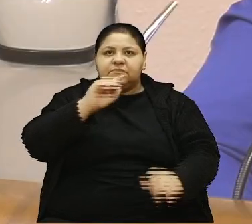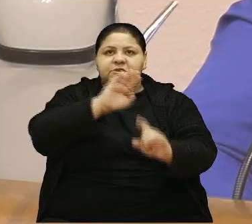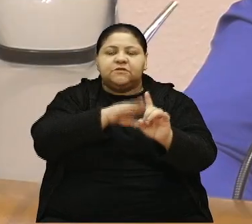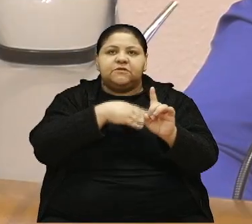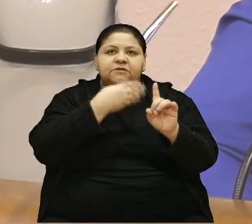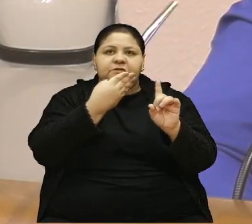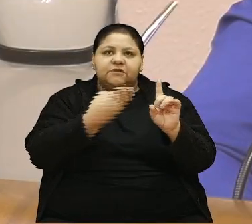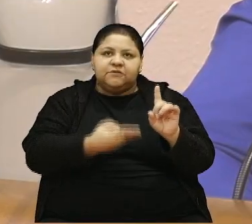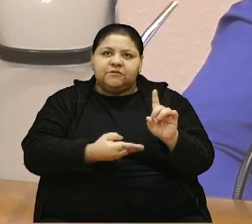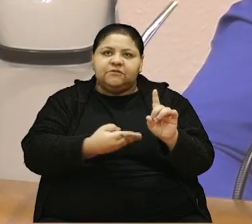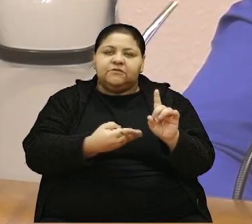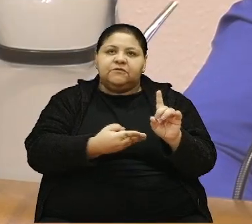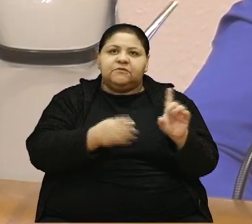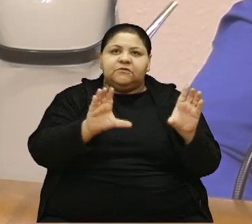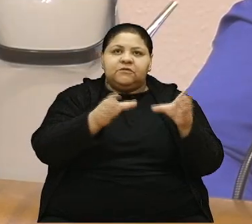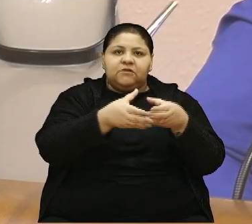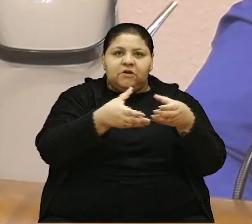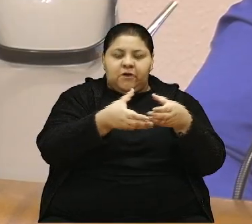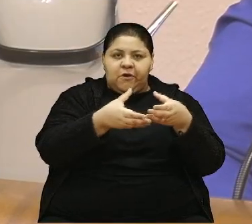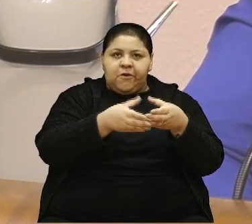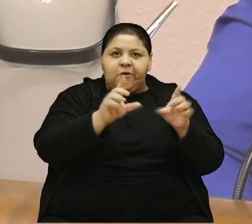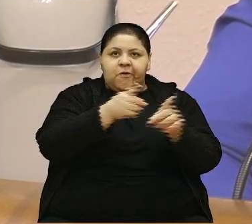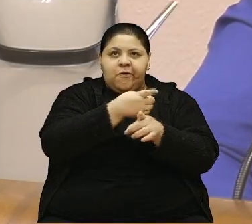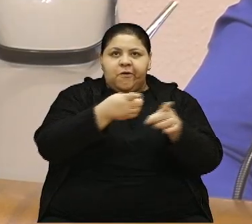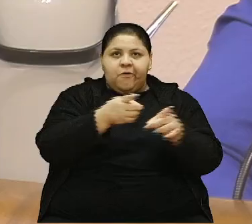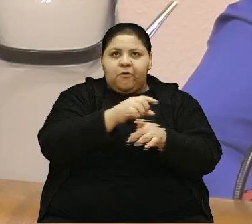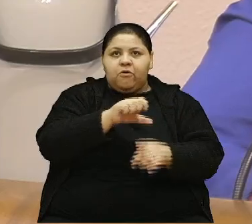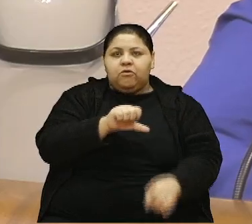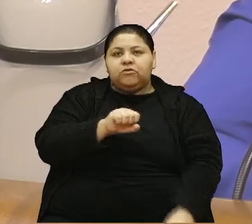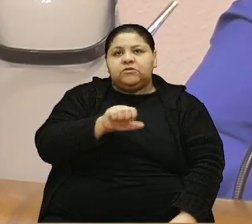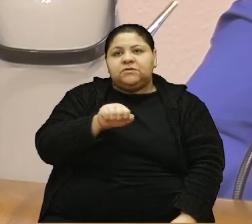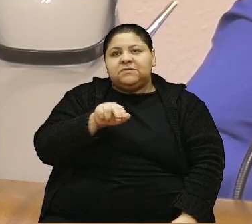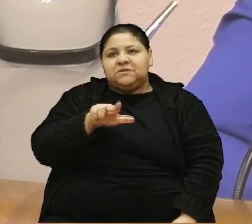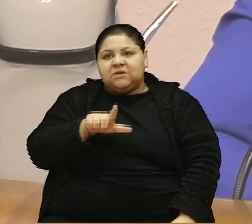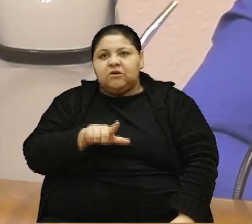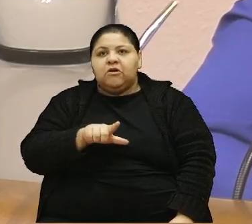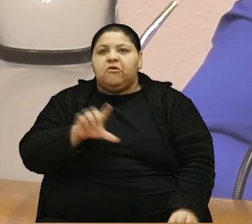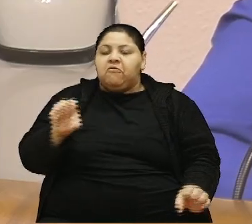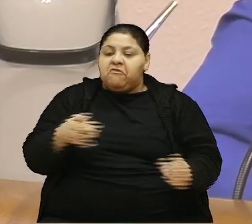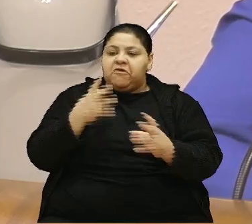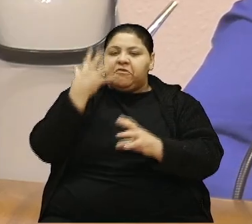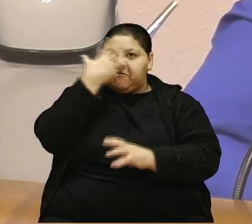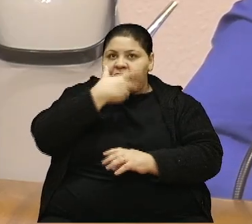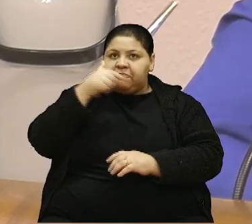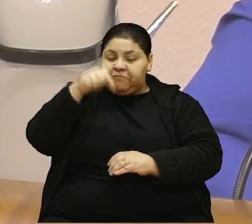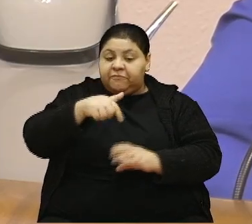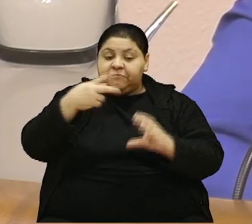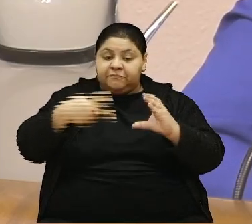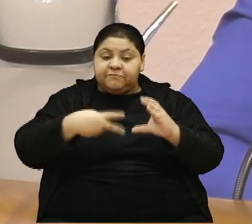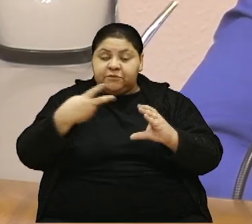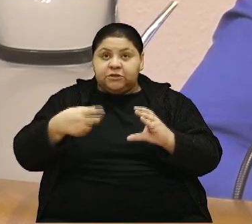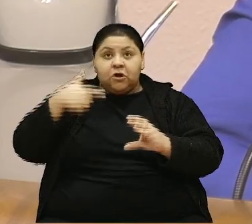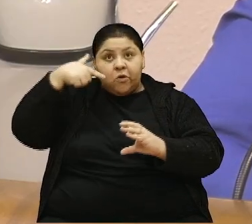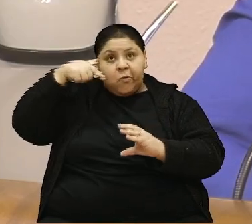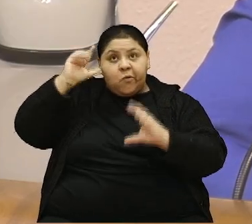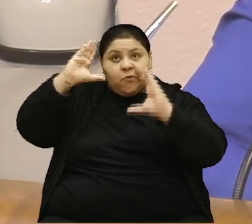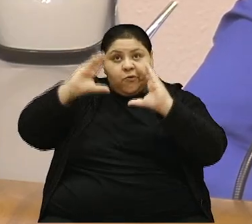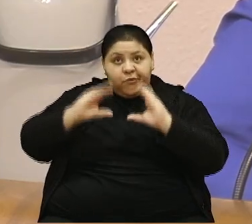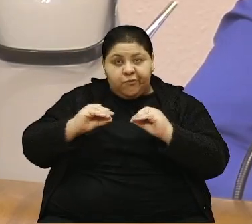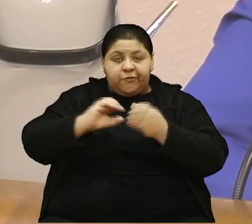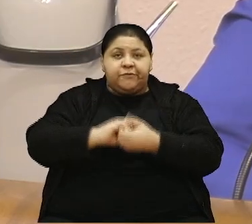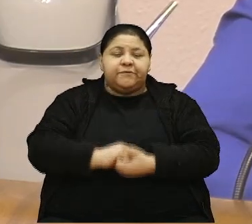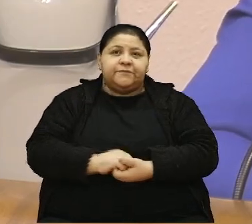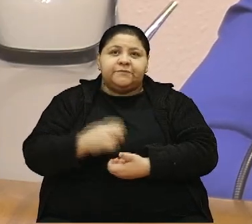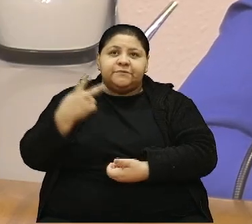homenagem ao maestro Ruben Ludwig, que foi um evento muito, muito bonito aqui na Câmara de Vereadores ontem à noite.